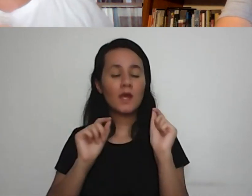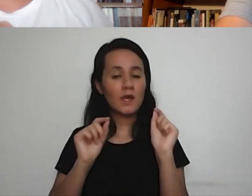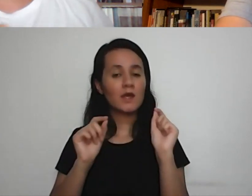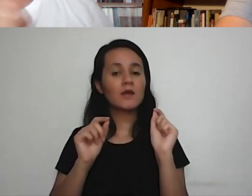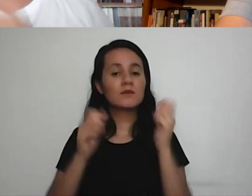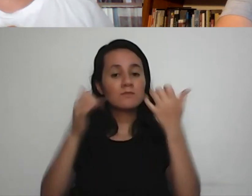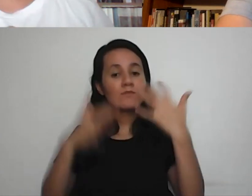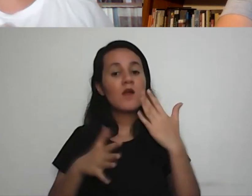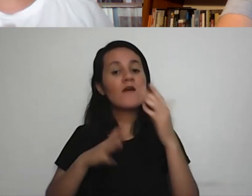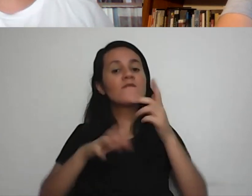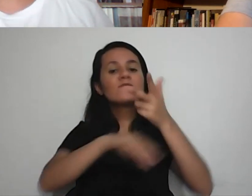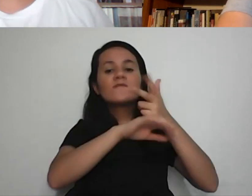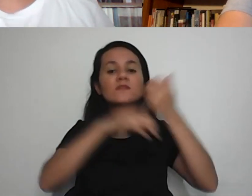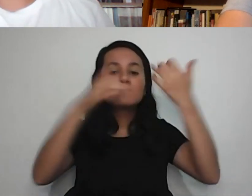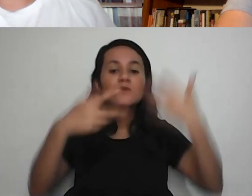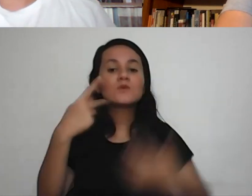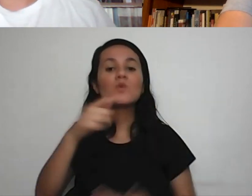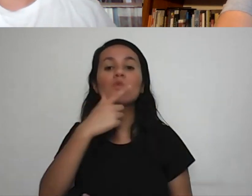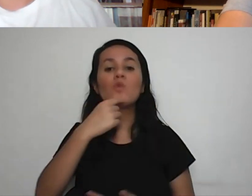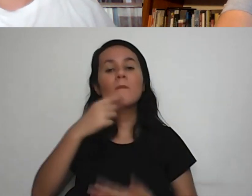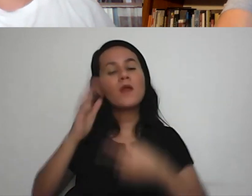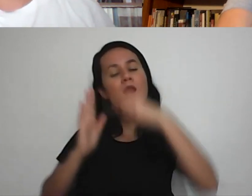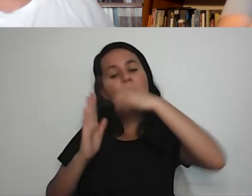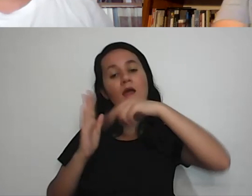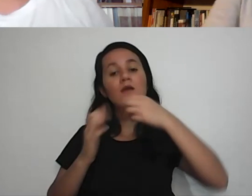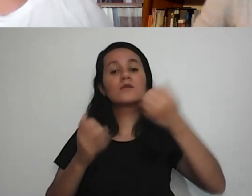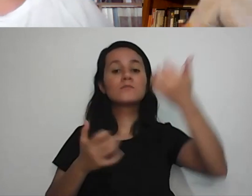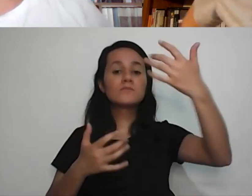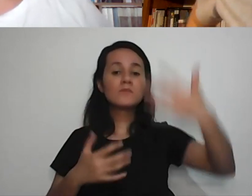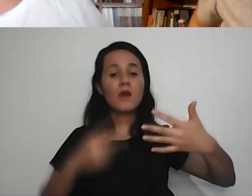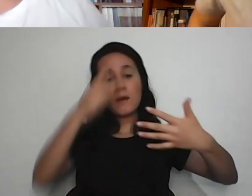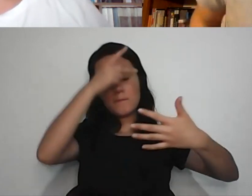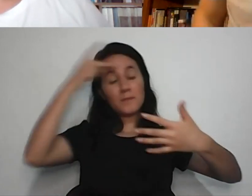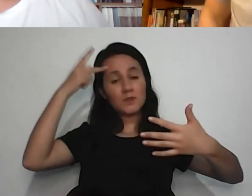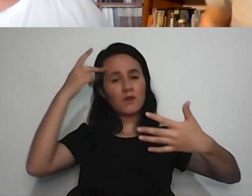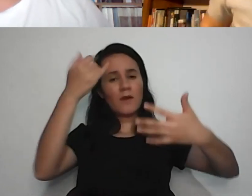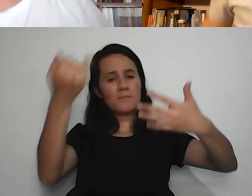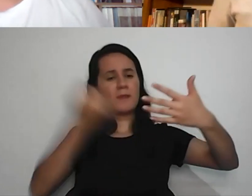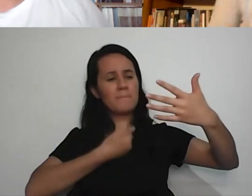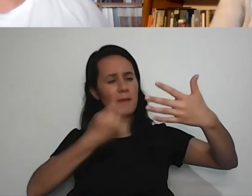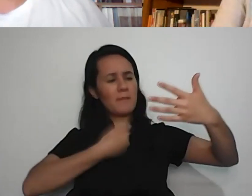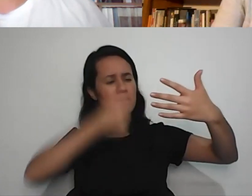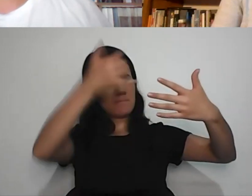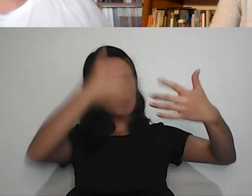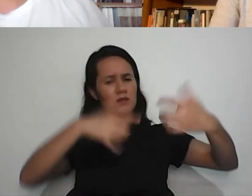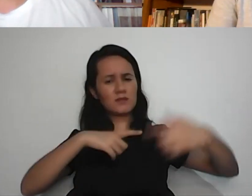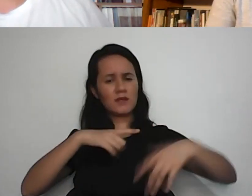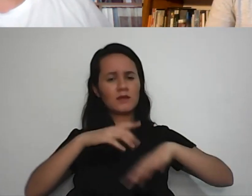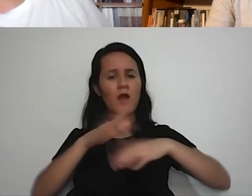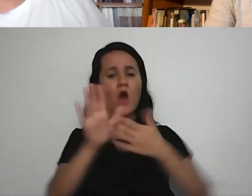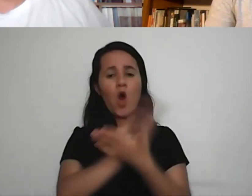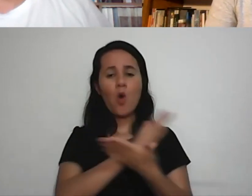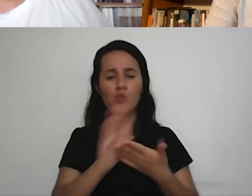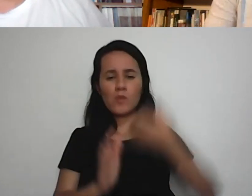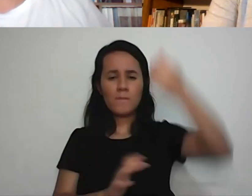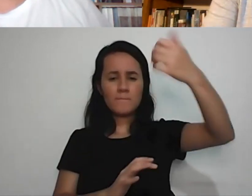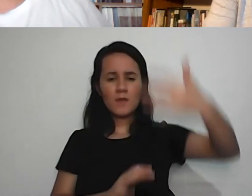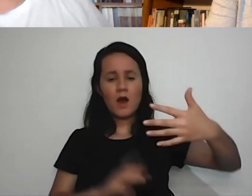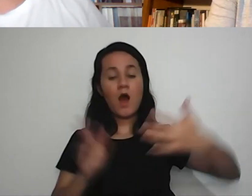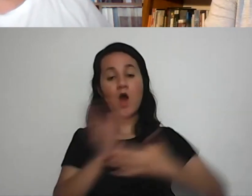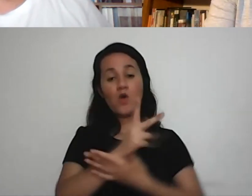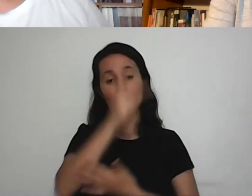David Foster Wallace, do autor, lendo, e apareceu a indicação de vários comentários. E tinha alguns desses